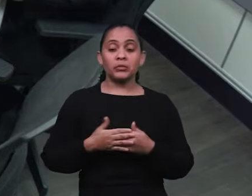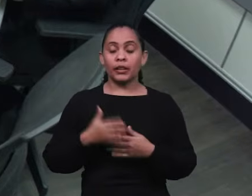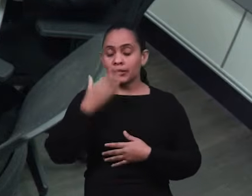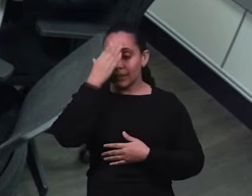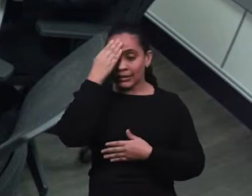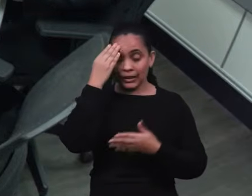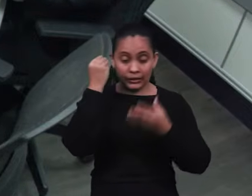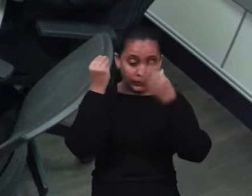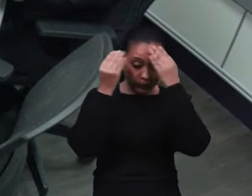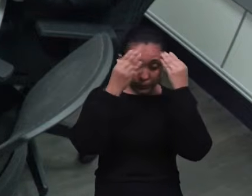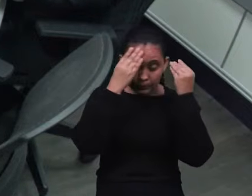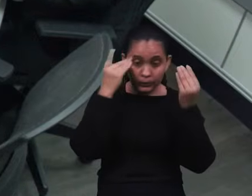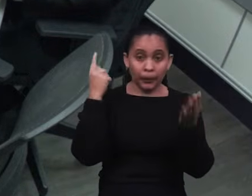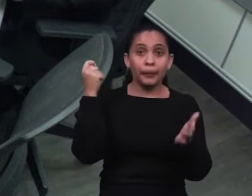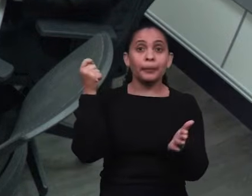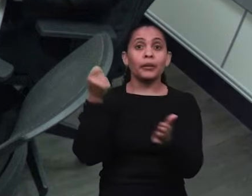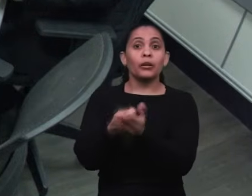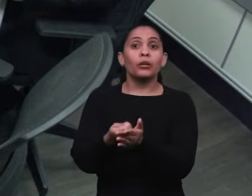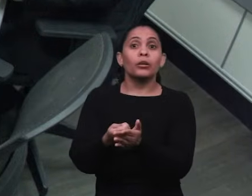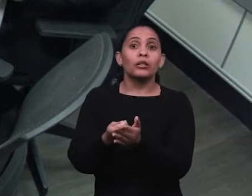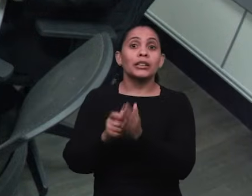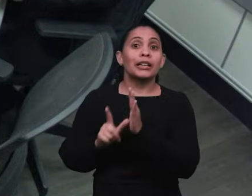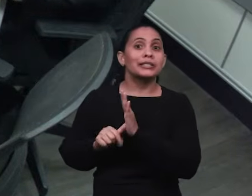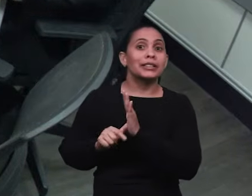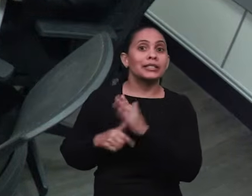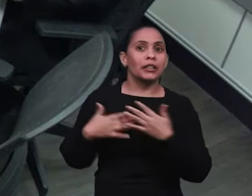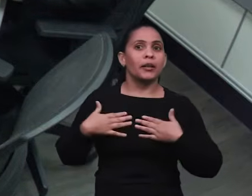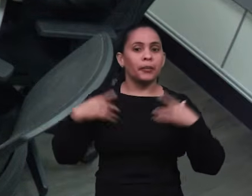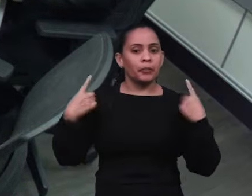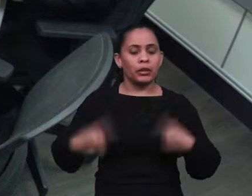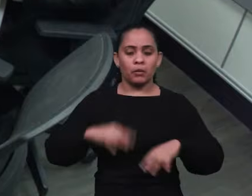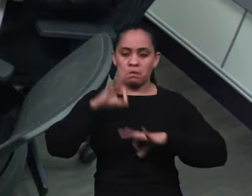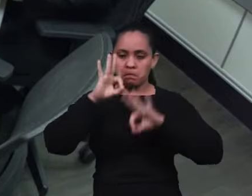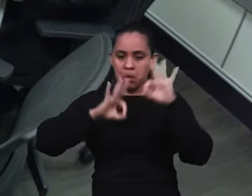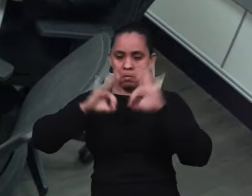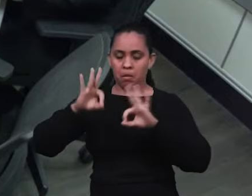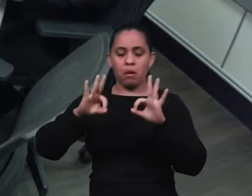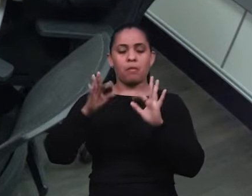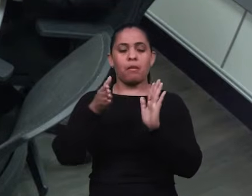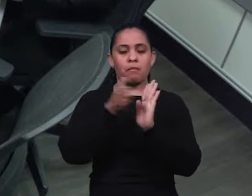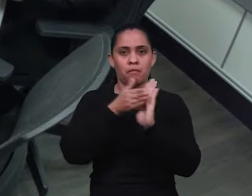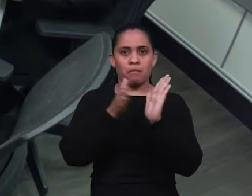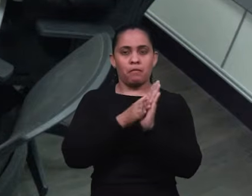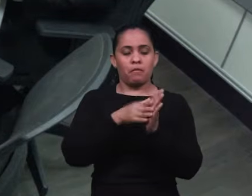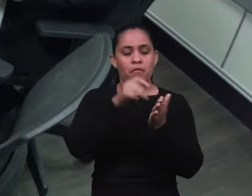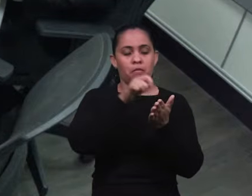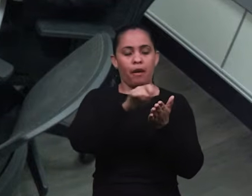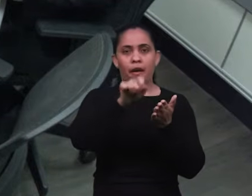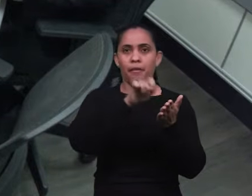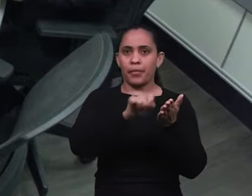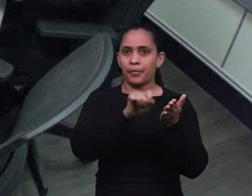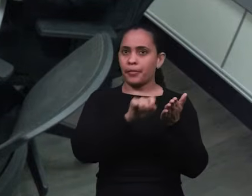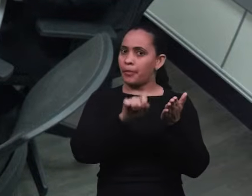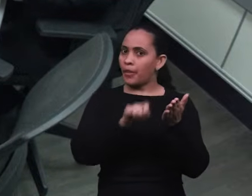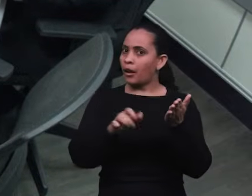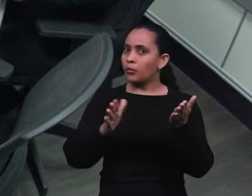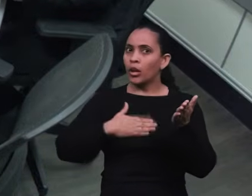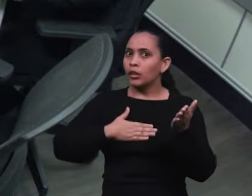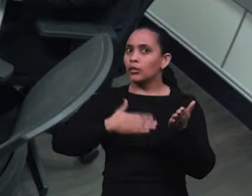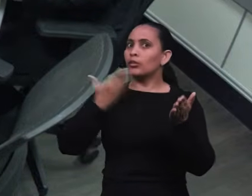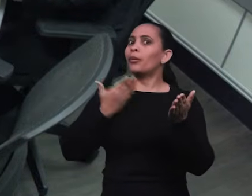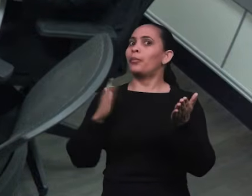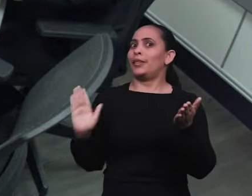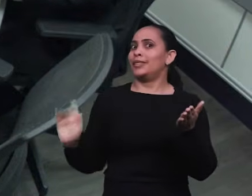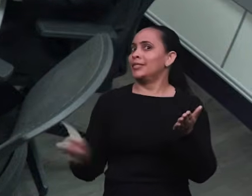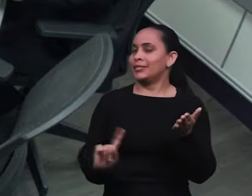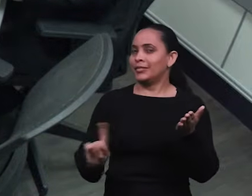vezes você esquece de muitas coisas, pagar uma conta, fica atrasado. Então tem que se planejar, colocar no papel, né? Senão você não pode ficar no escuro. Há vários